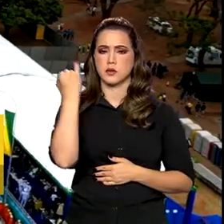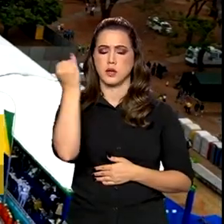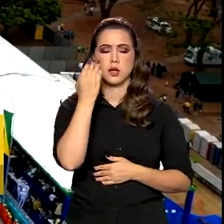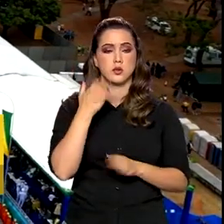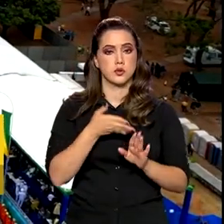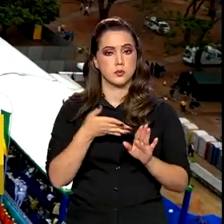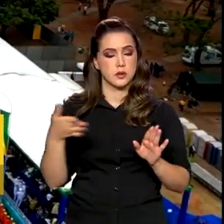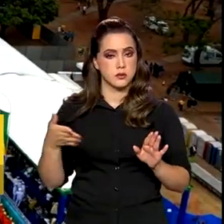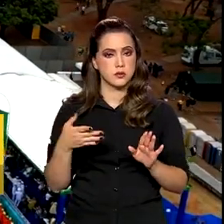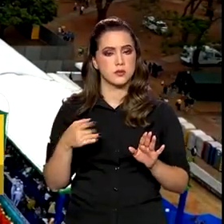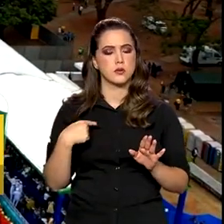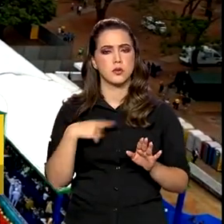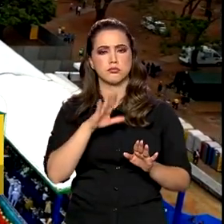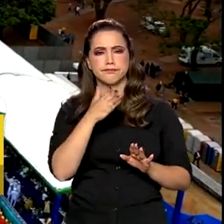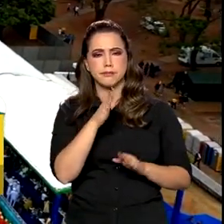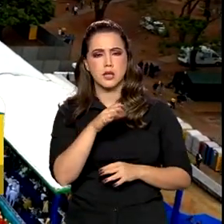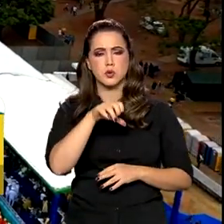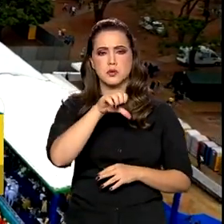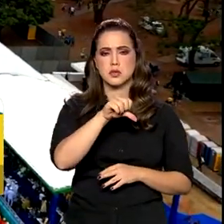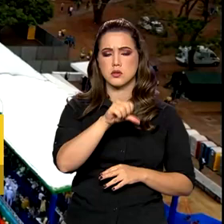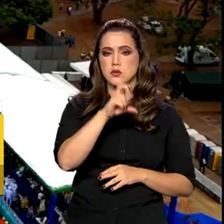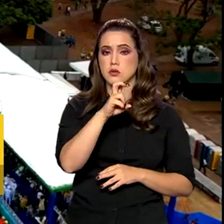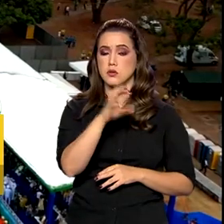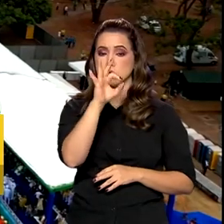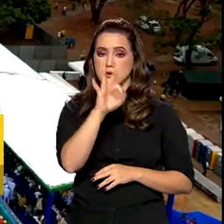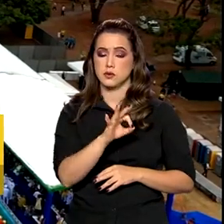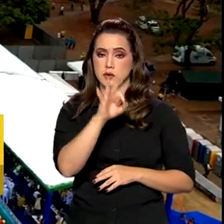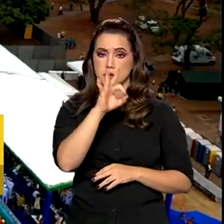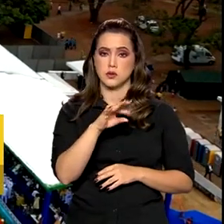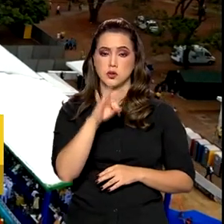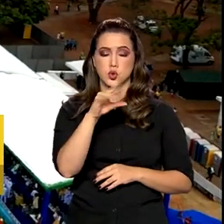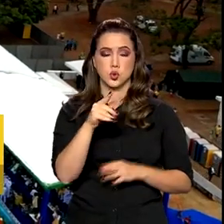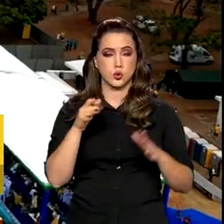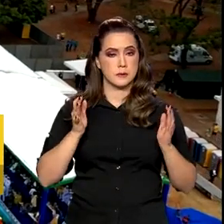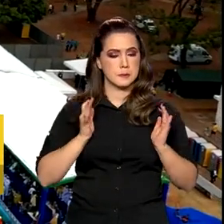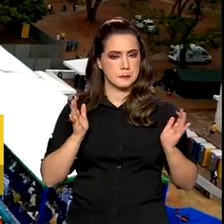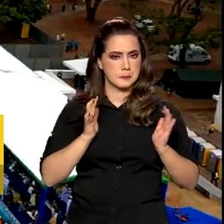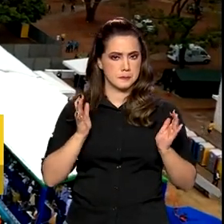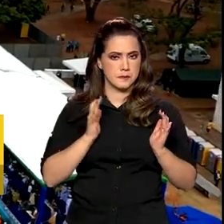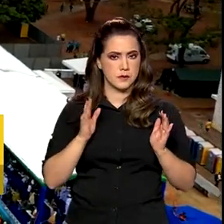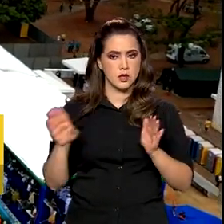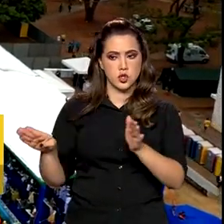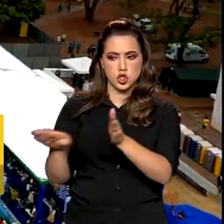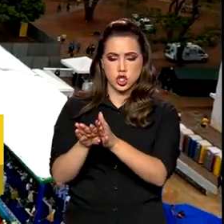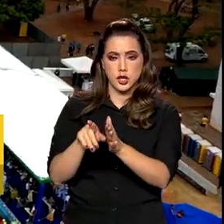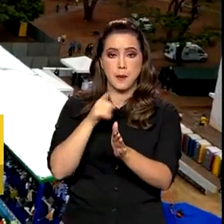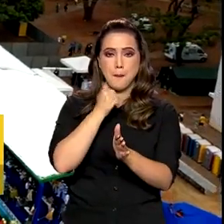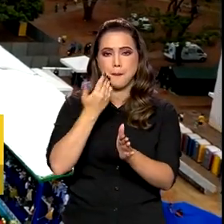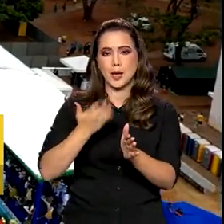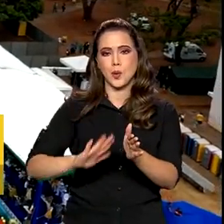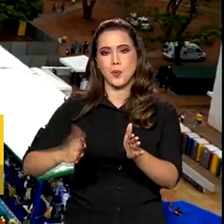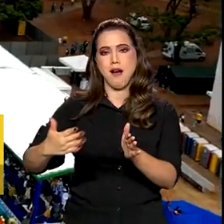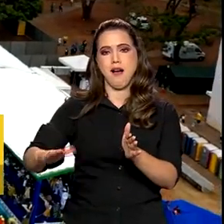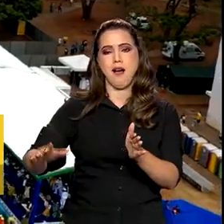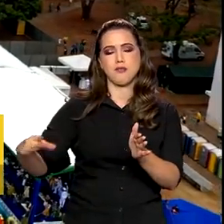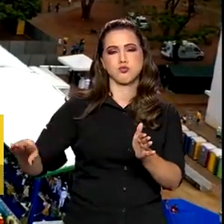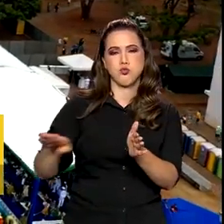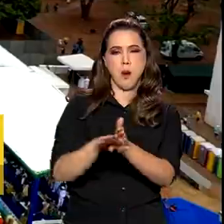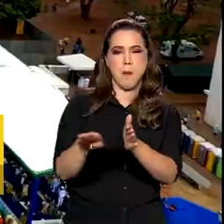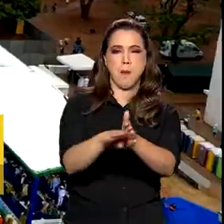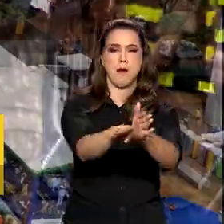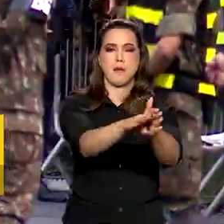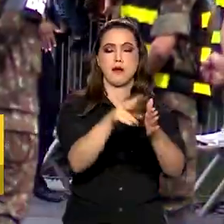mar. Cerca de 95% de toda a riqueza, ela chega pelo mar. A cada dia mais a gente